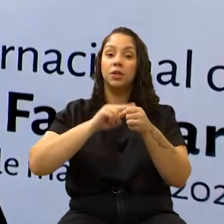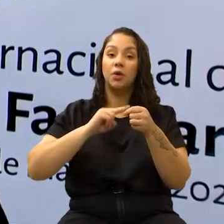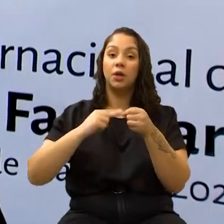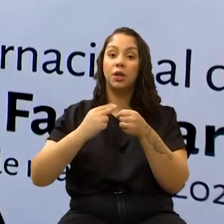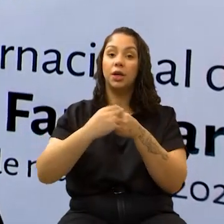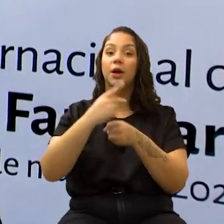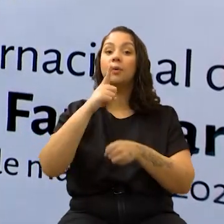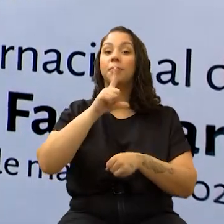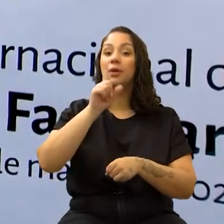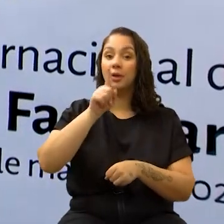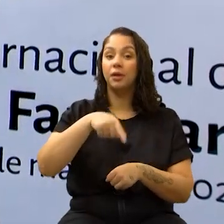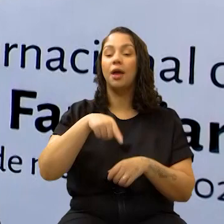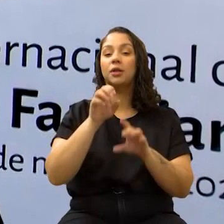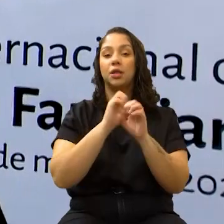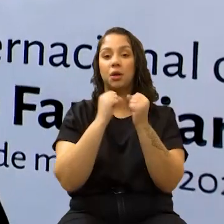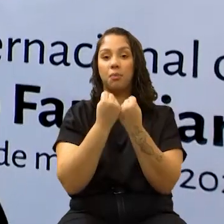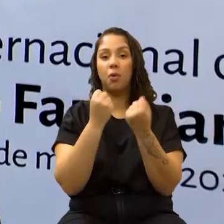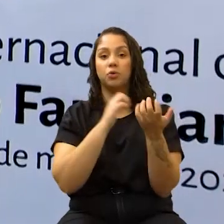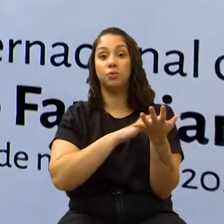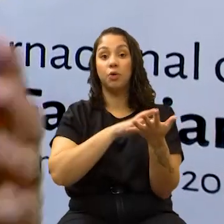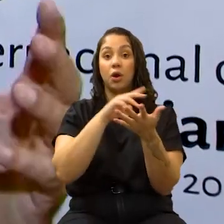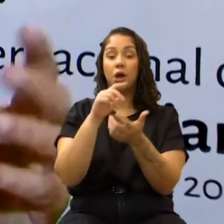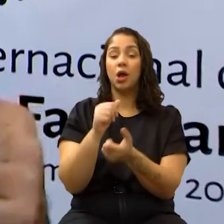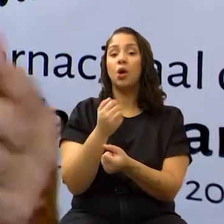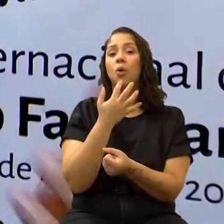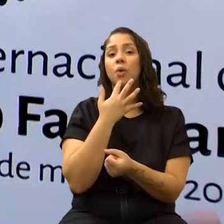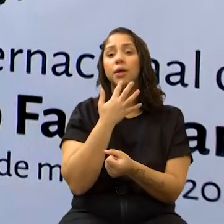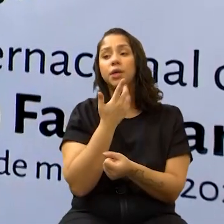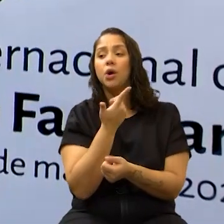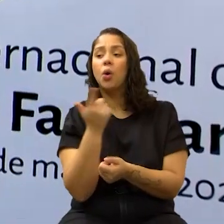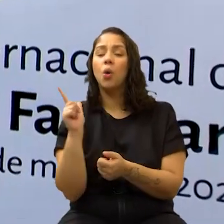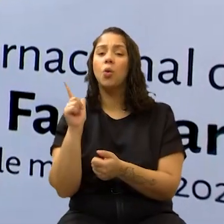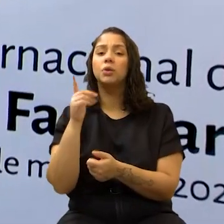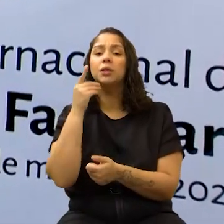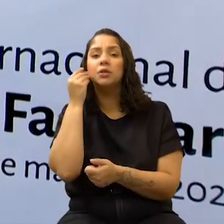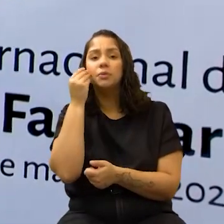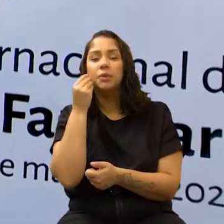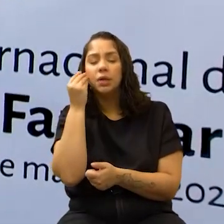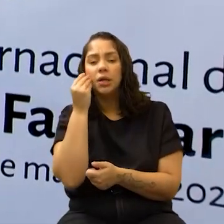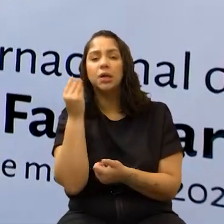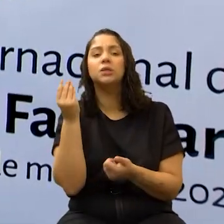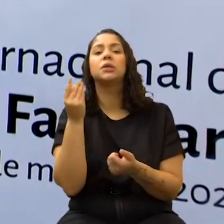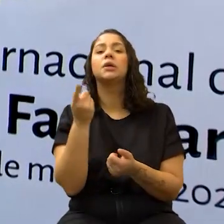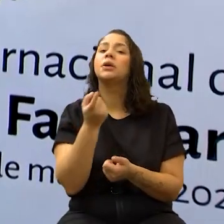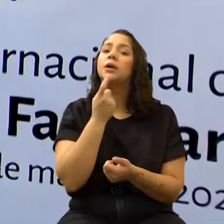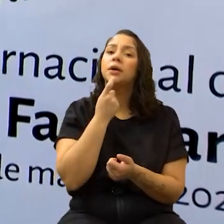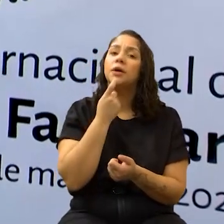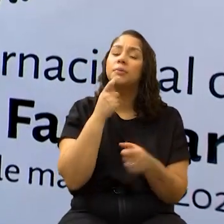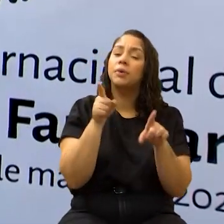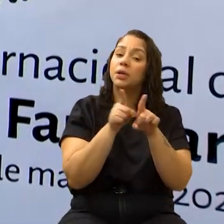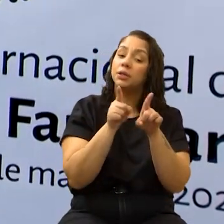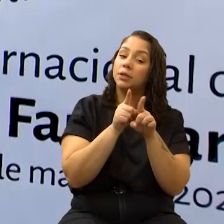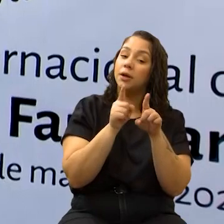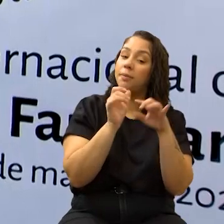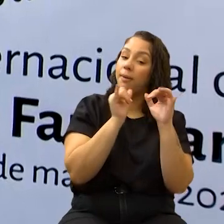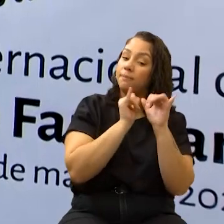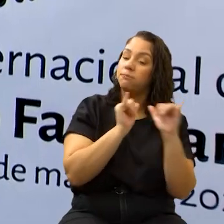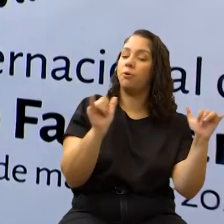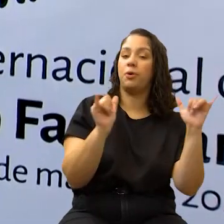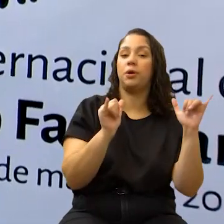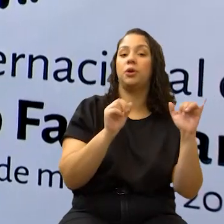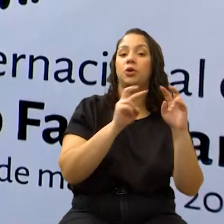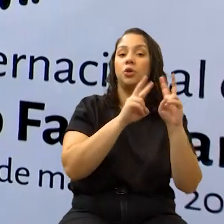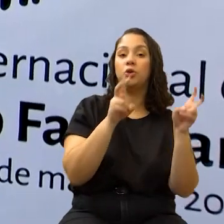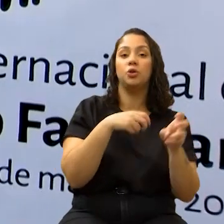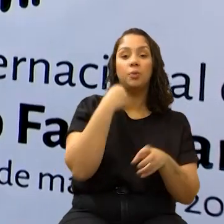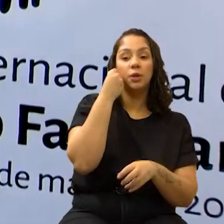Unicamp, desse simpósio internacional. Conhecer outras experiências e poder Campinas também falar um pouco